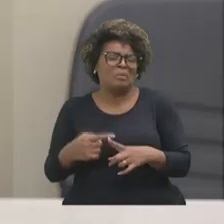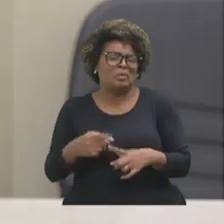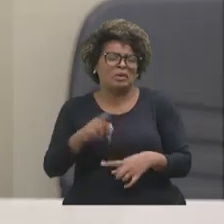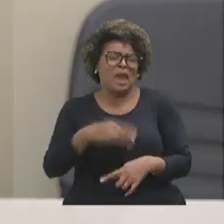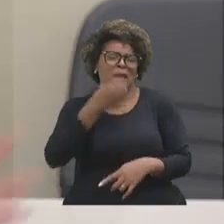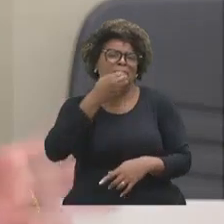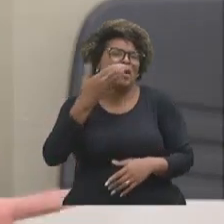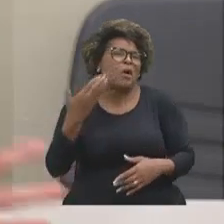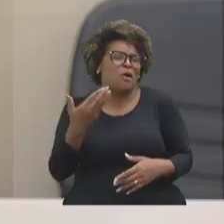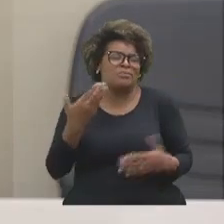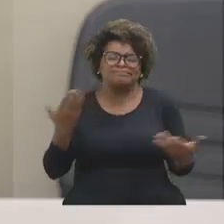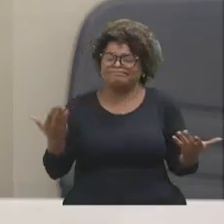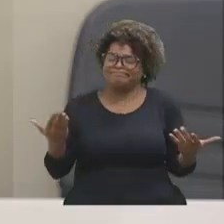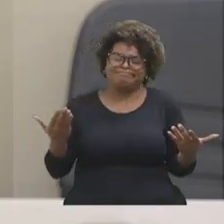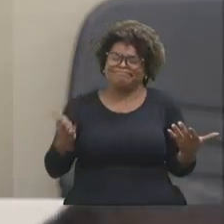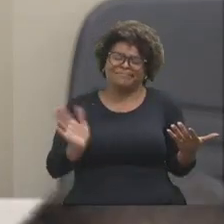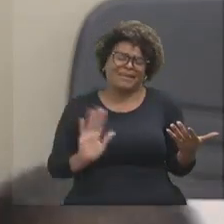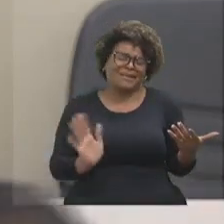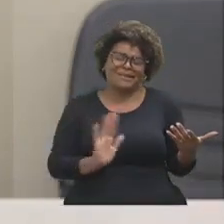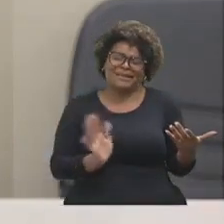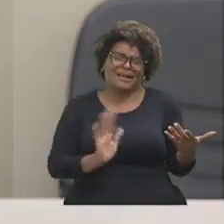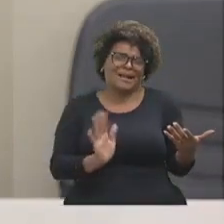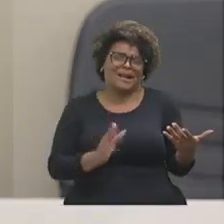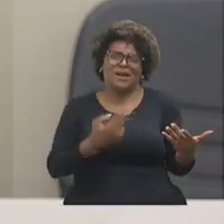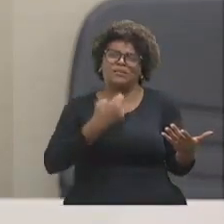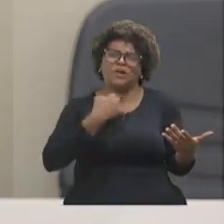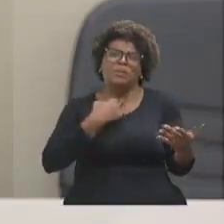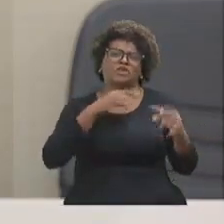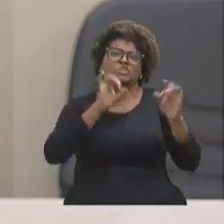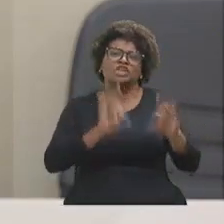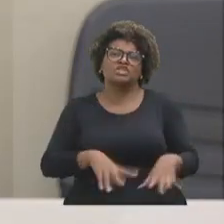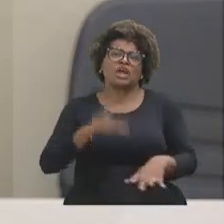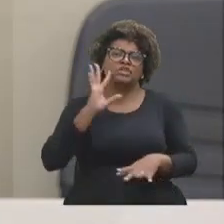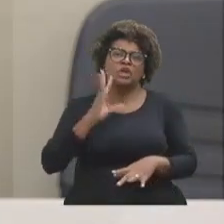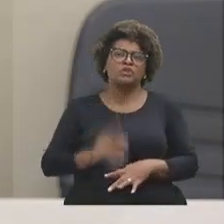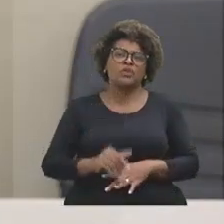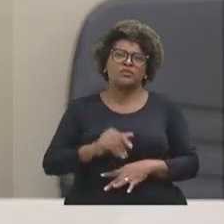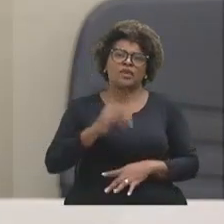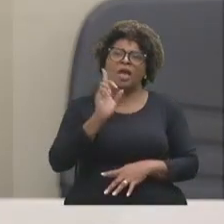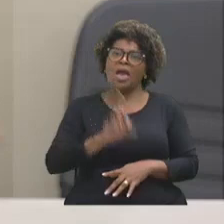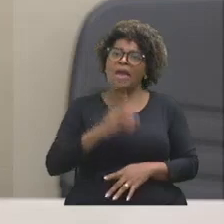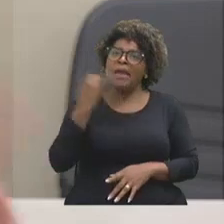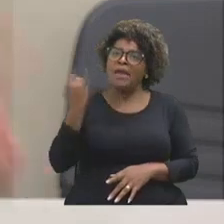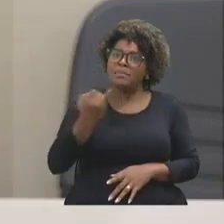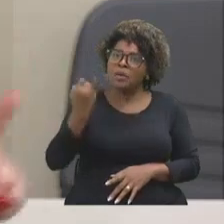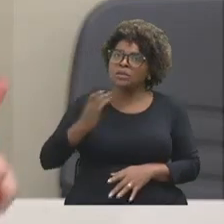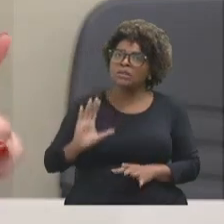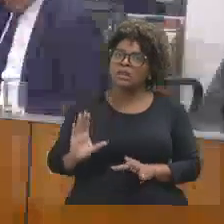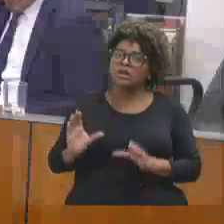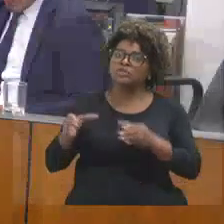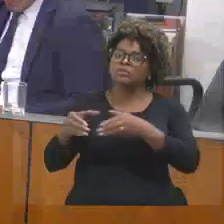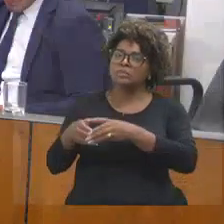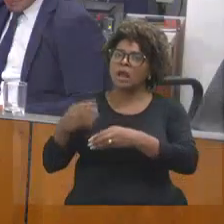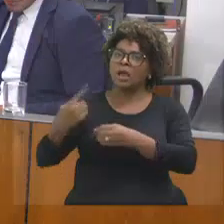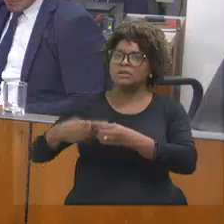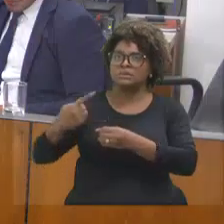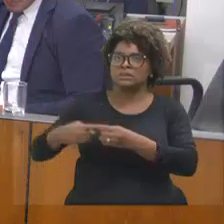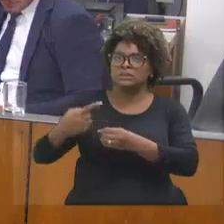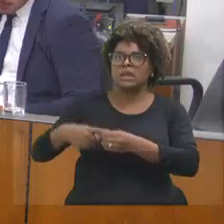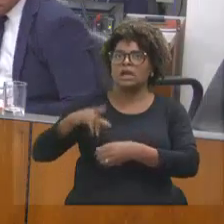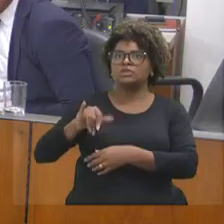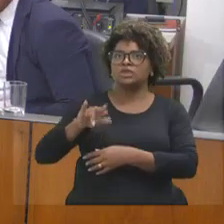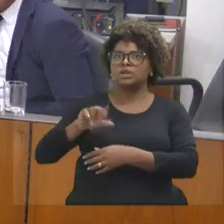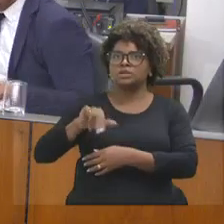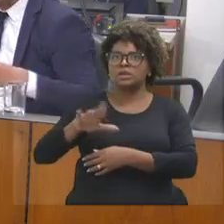e deixar de resolver uma situação que vai ser muito importante para todos da microrregião de Itaúna e Pará de Minas que também manda